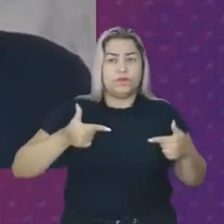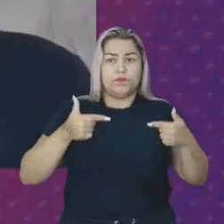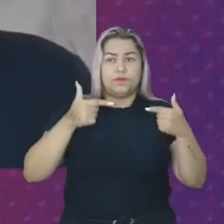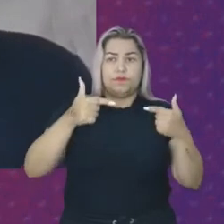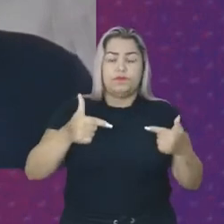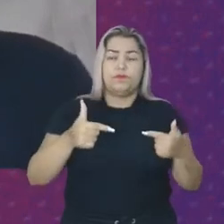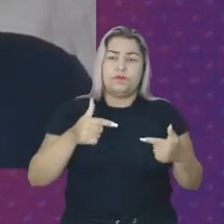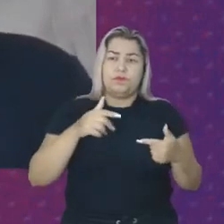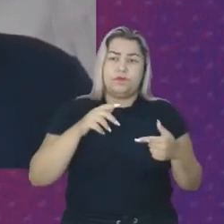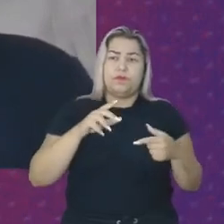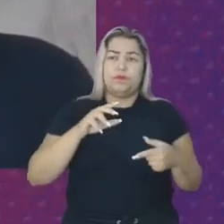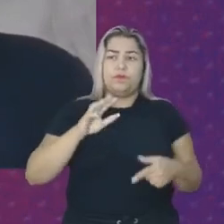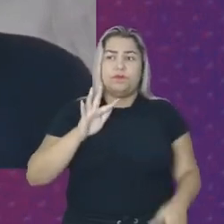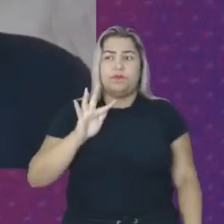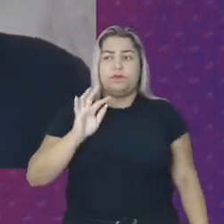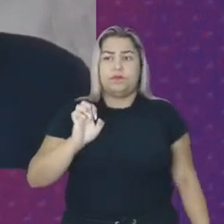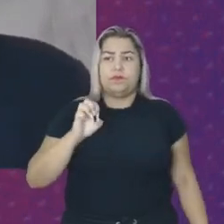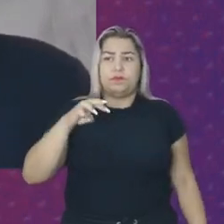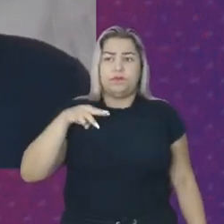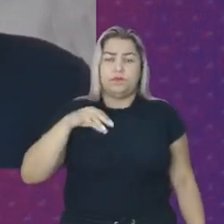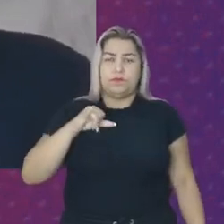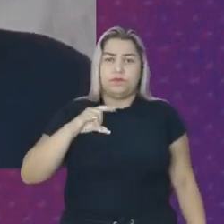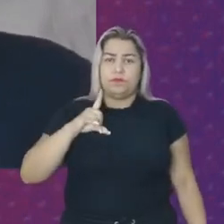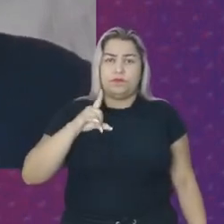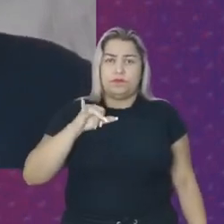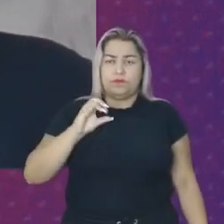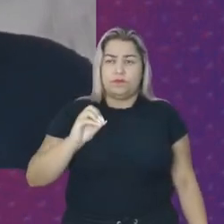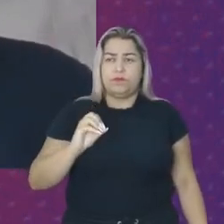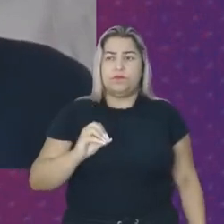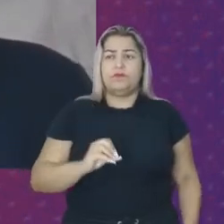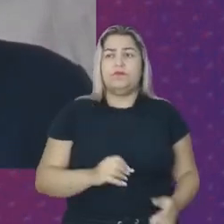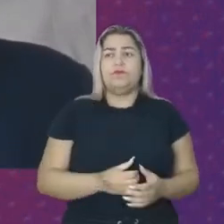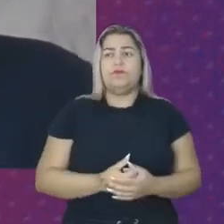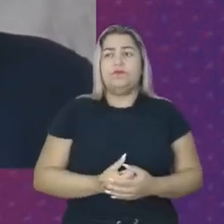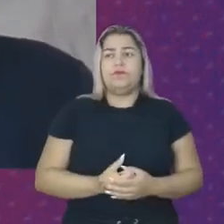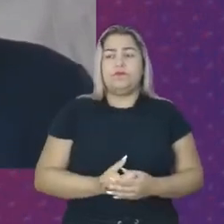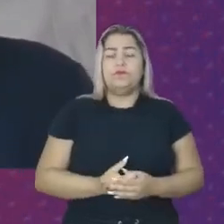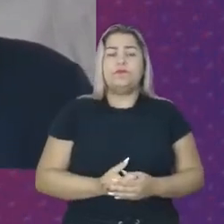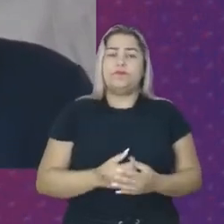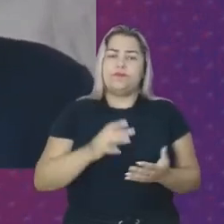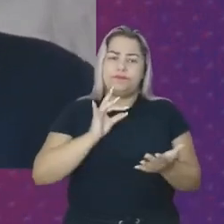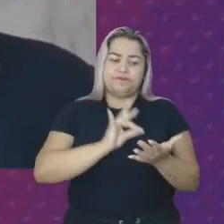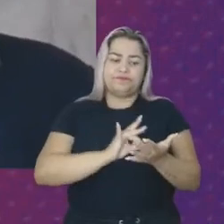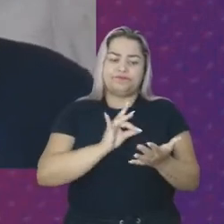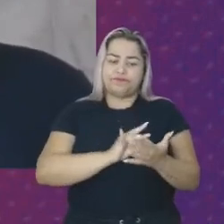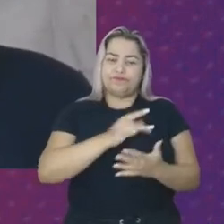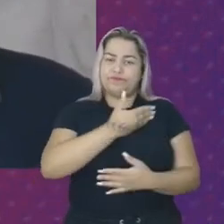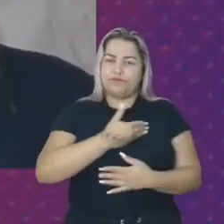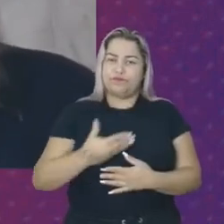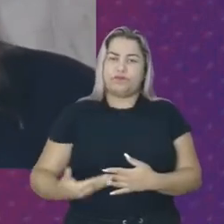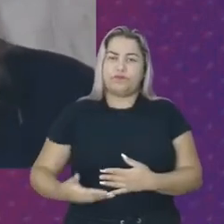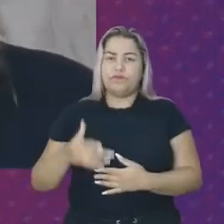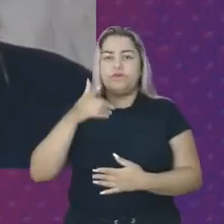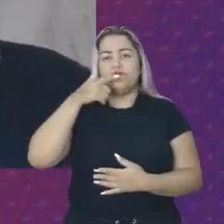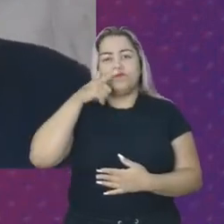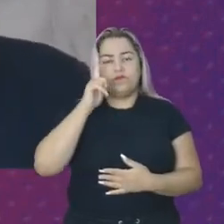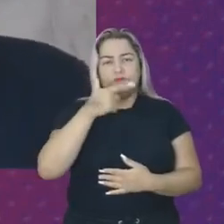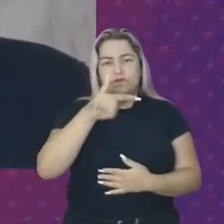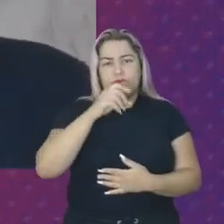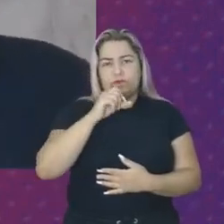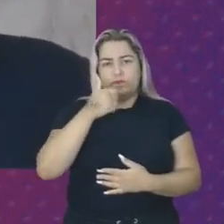Nacional de Enfrentamento aos Feminicídios. Na verdade, o governo anterior, em